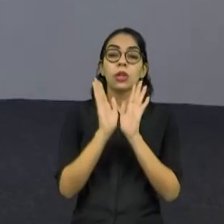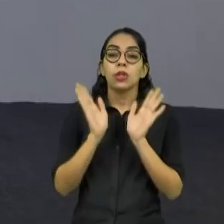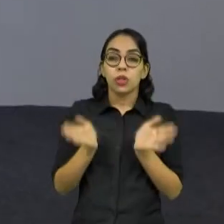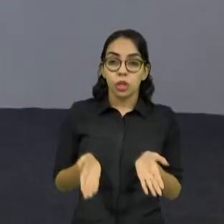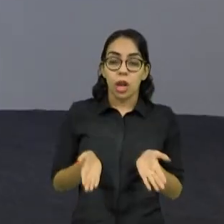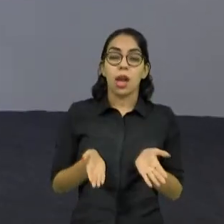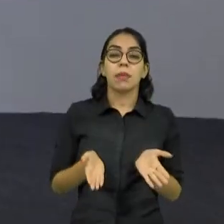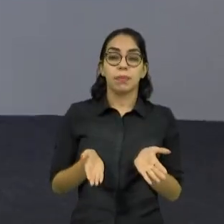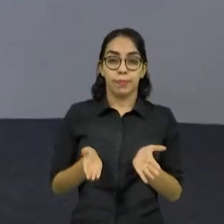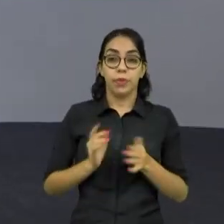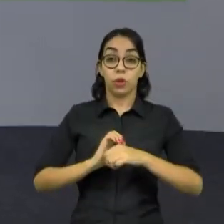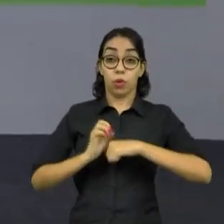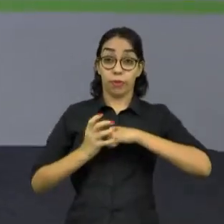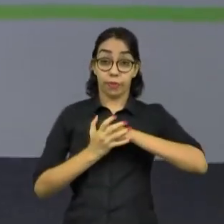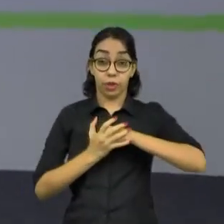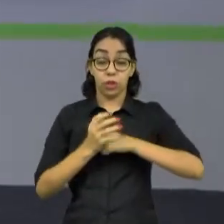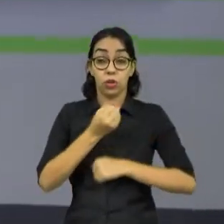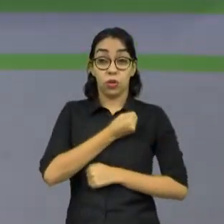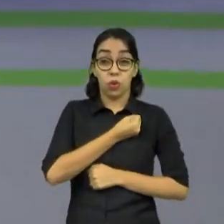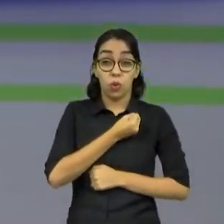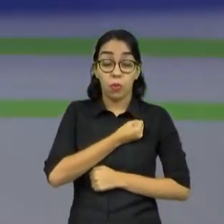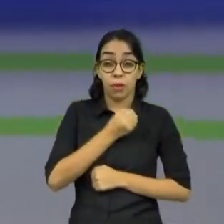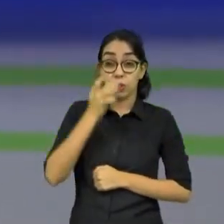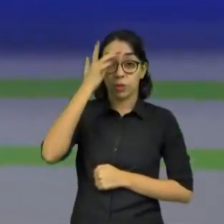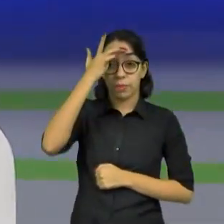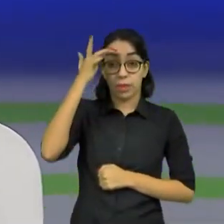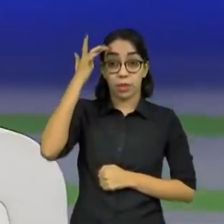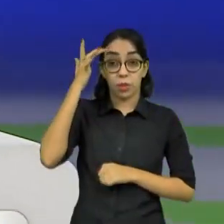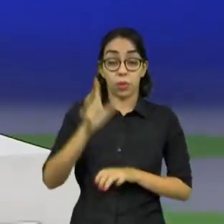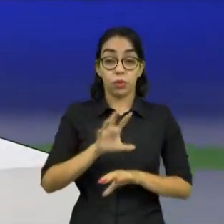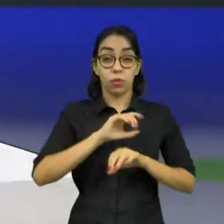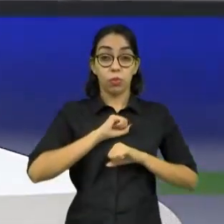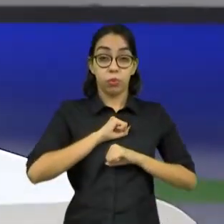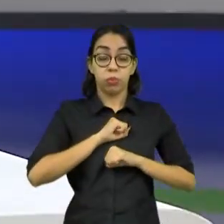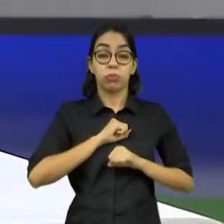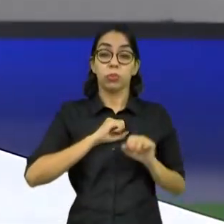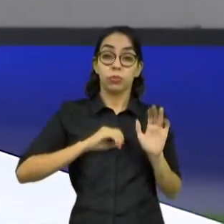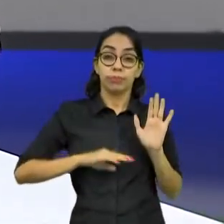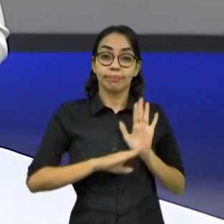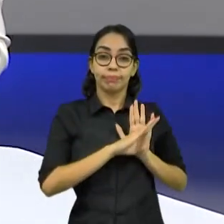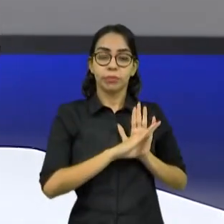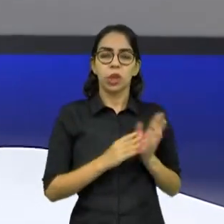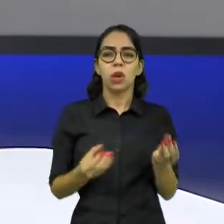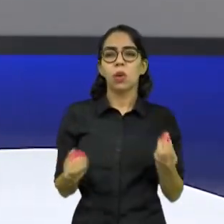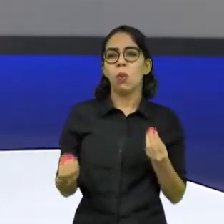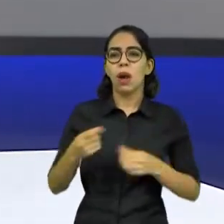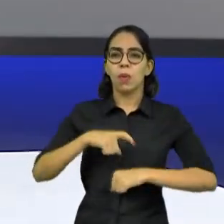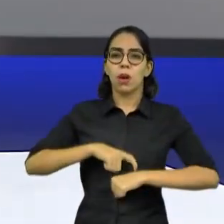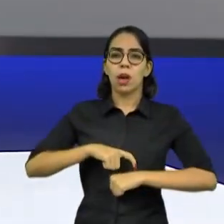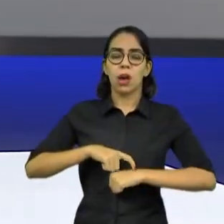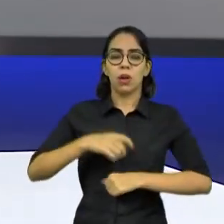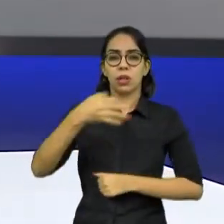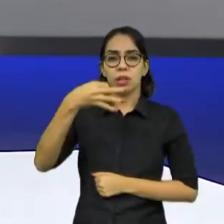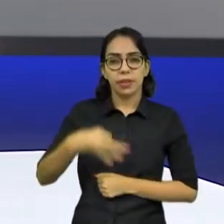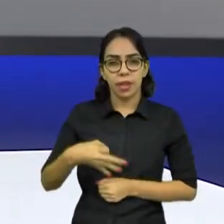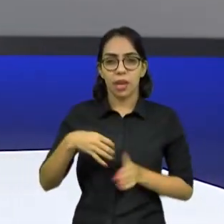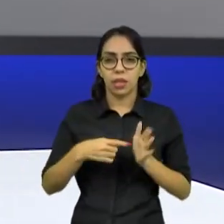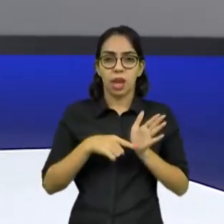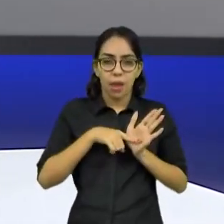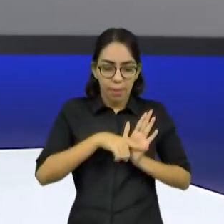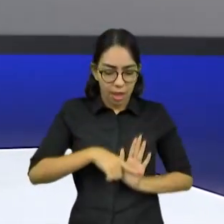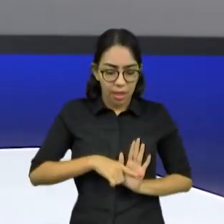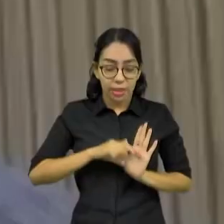de Covid-19, muita gente ainda tem dúvidas do momento exato para realizar o teste para identificar o